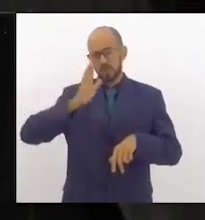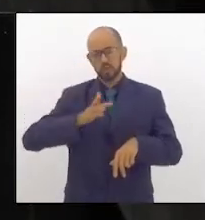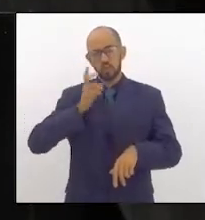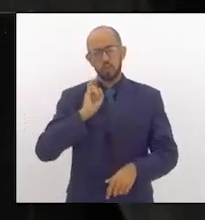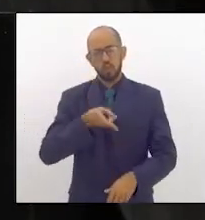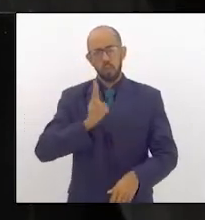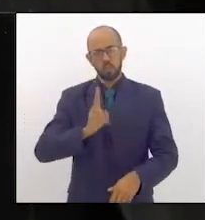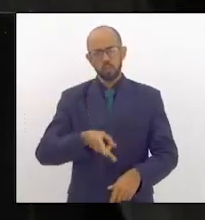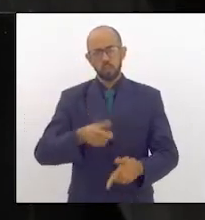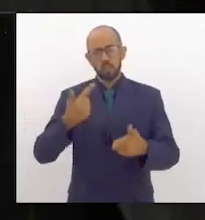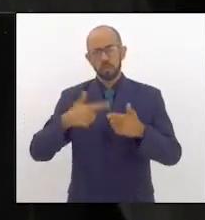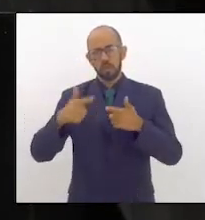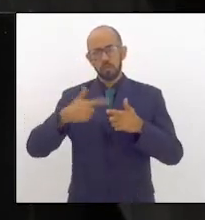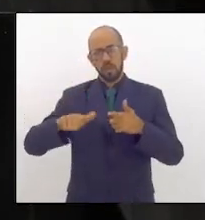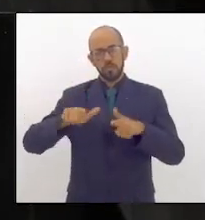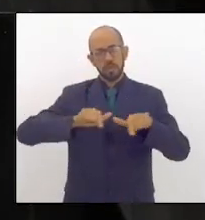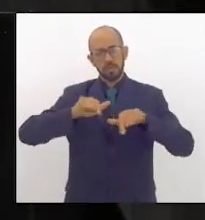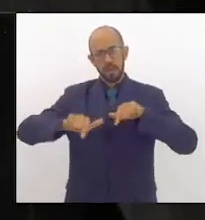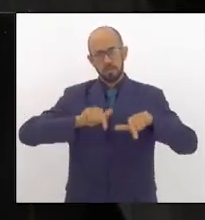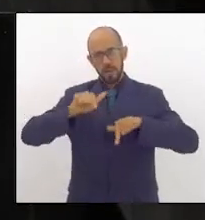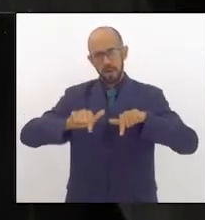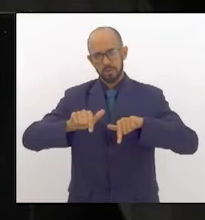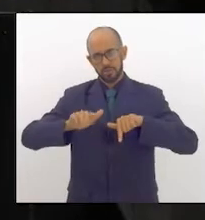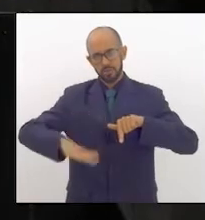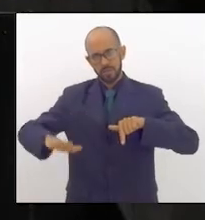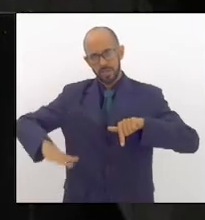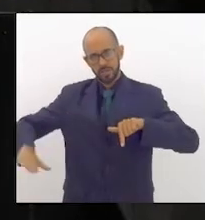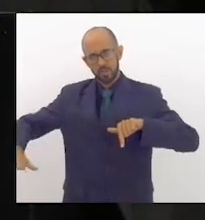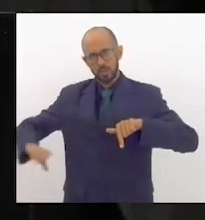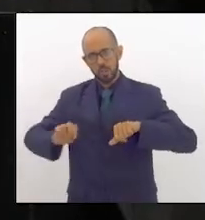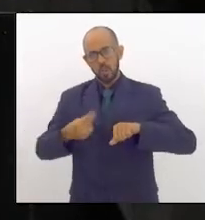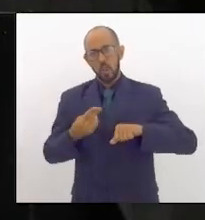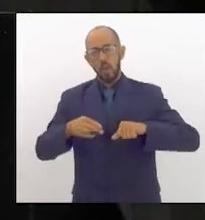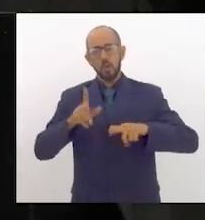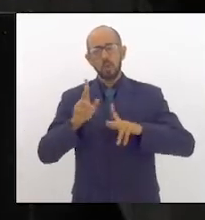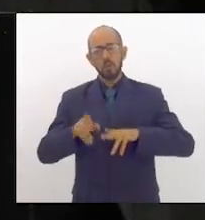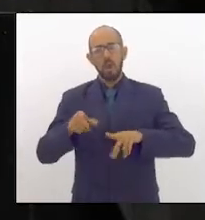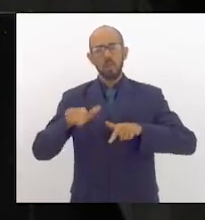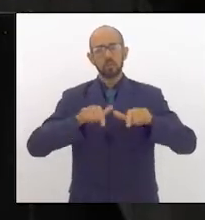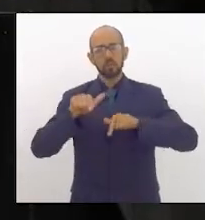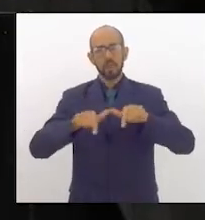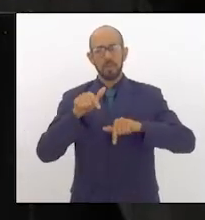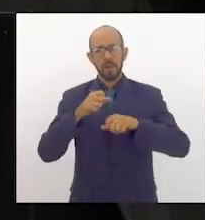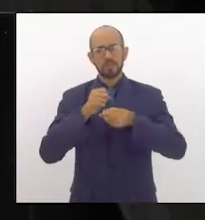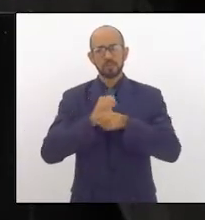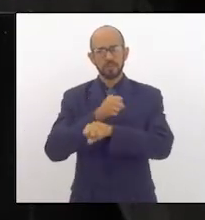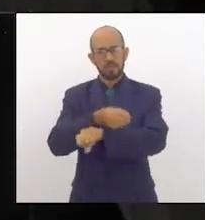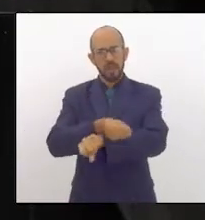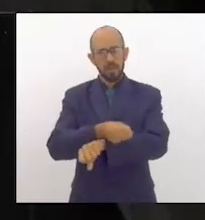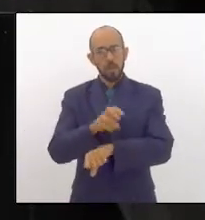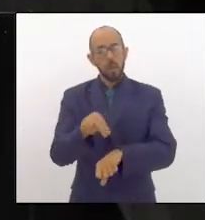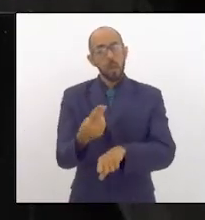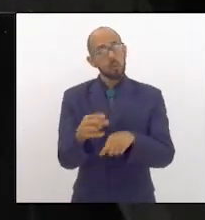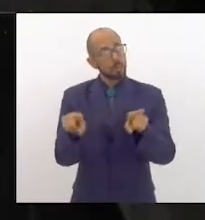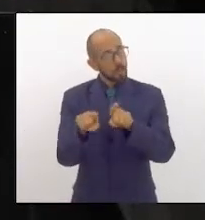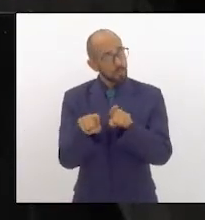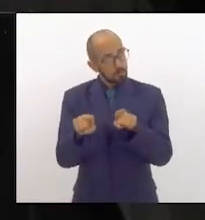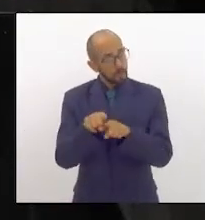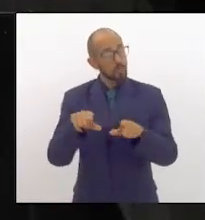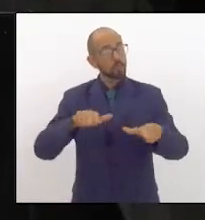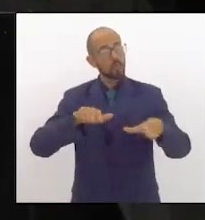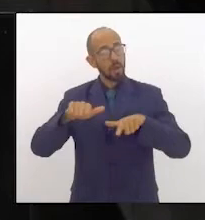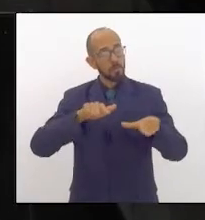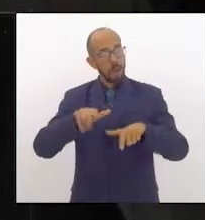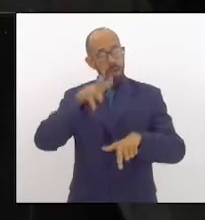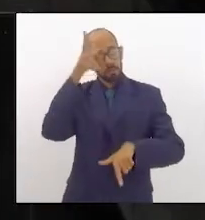flagelo do trabalho infantil do trabalho análogo ao trabalho escravo trabalho informal são quase 40 milhões de pessoas